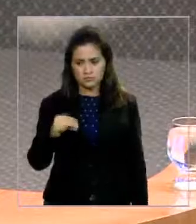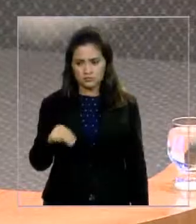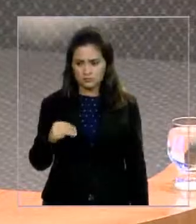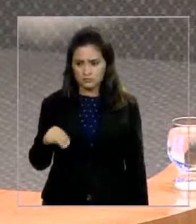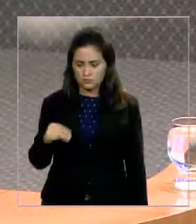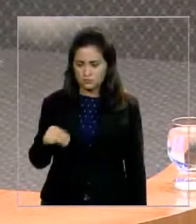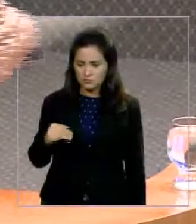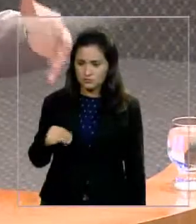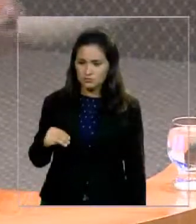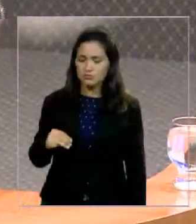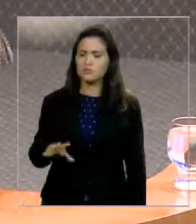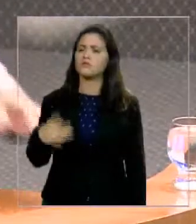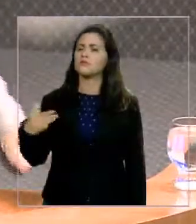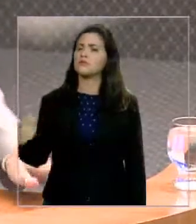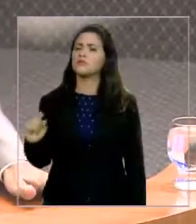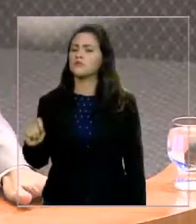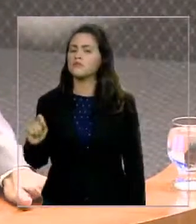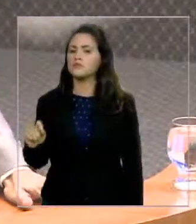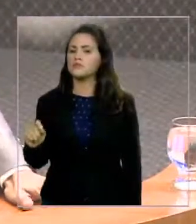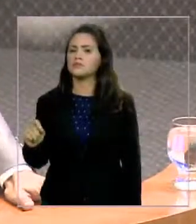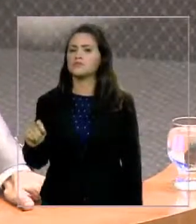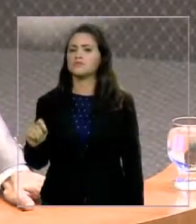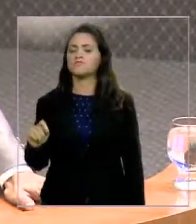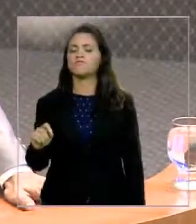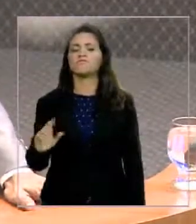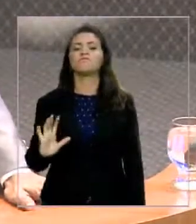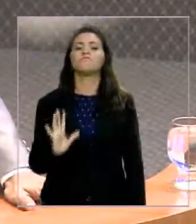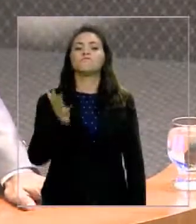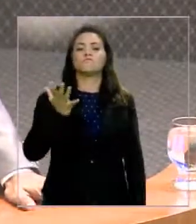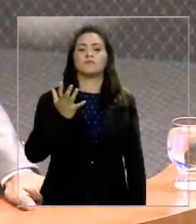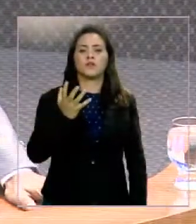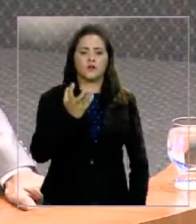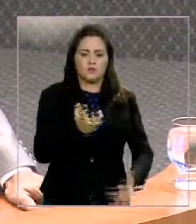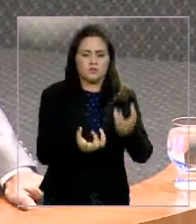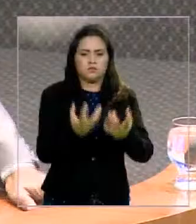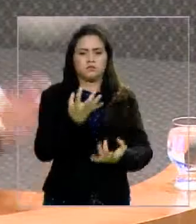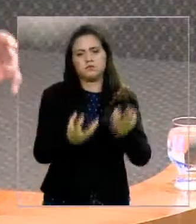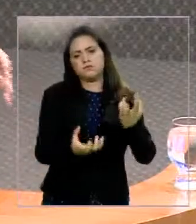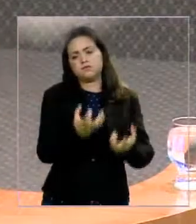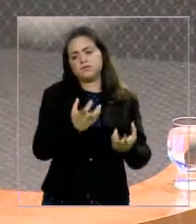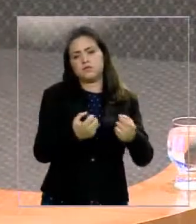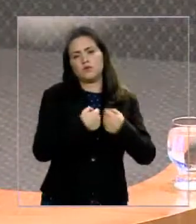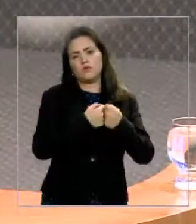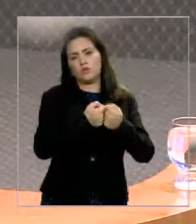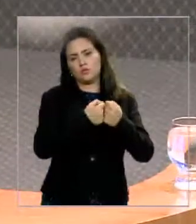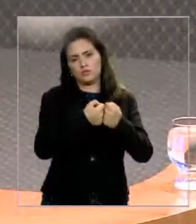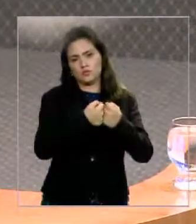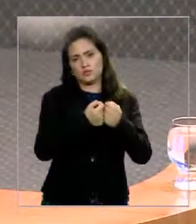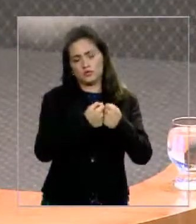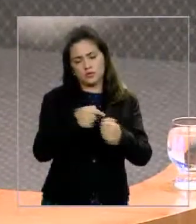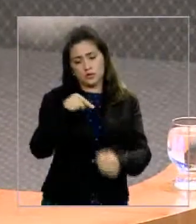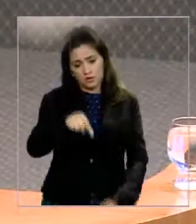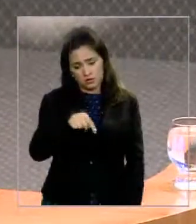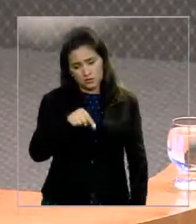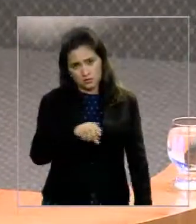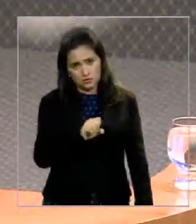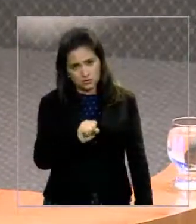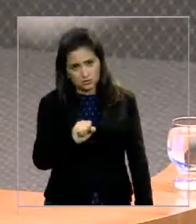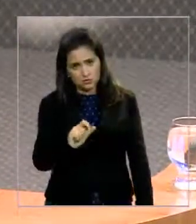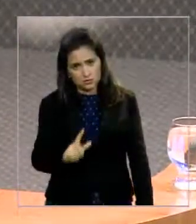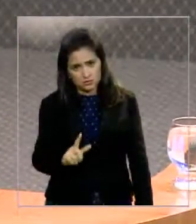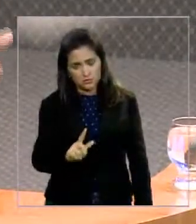quando muitos marginais estavam incendiando onde a nossa capital. E o Márcio Rony estava